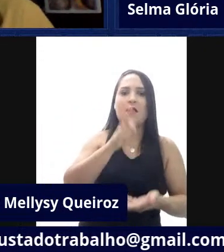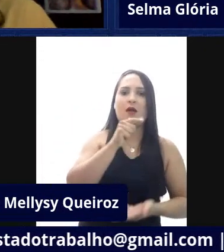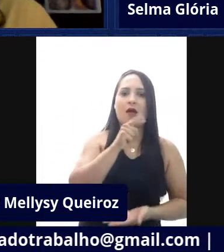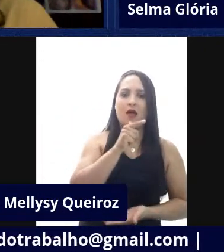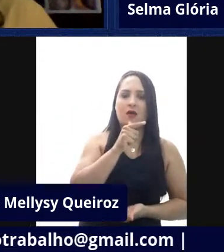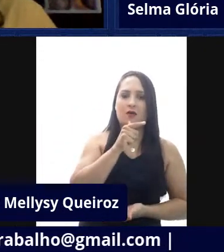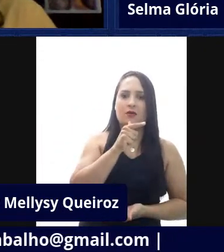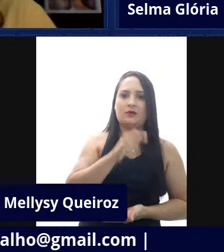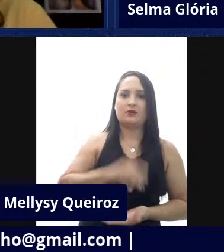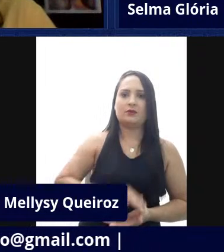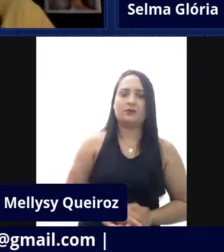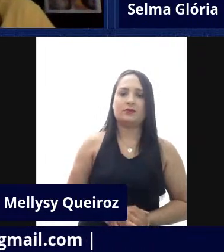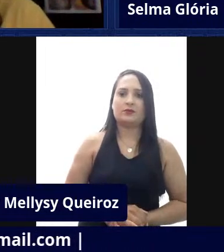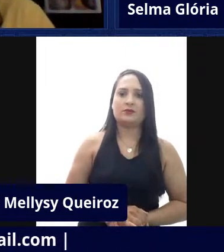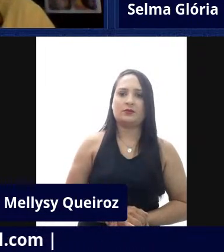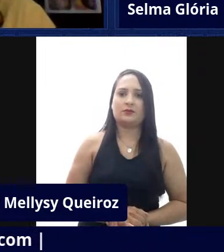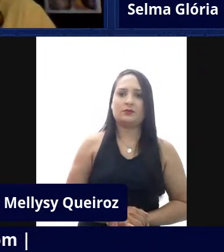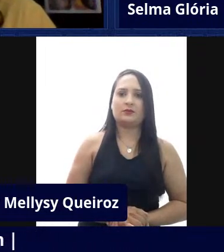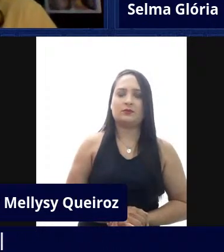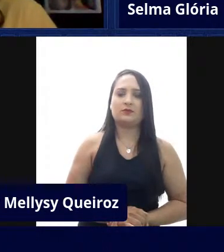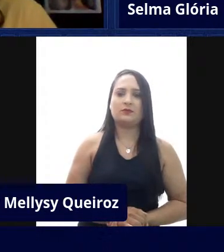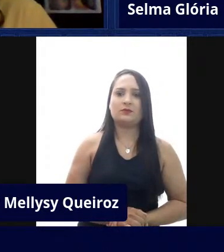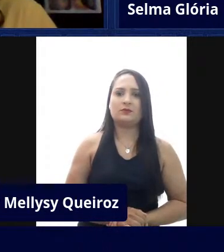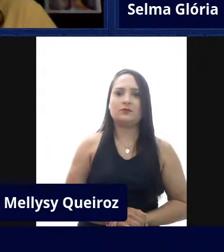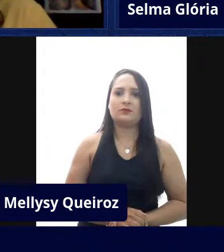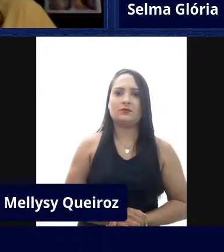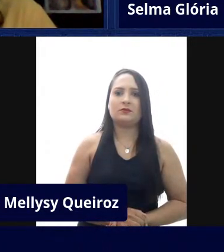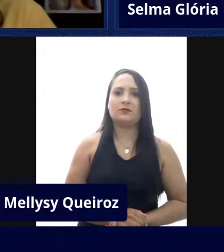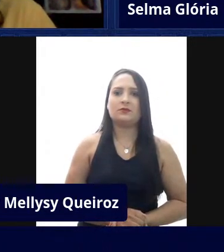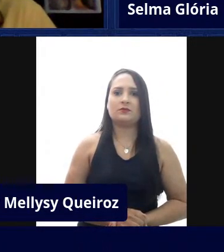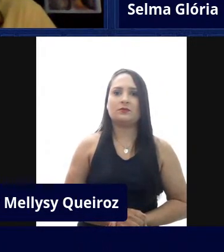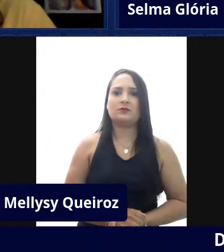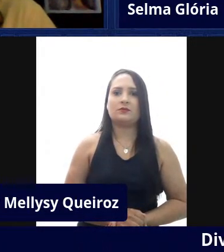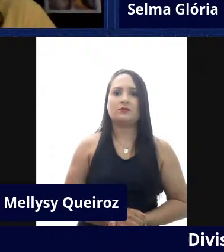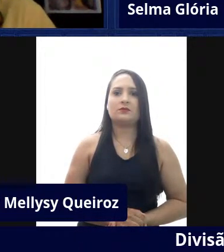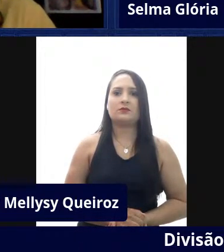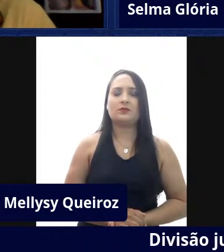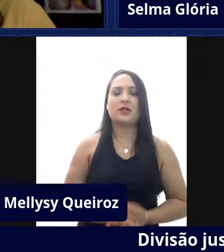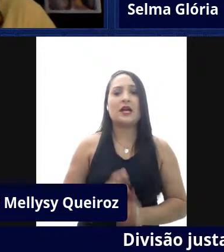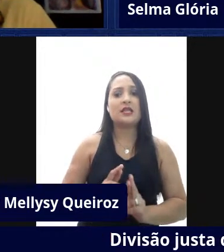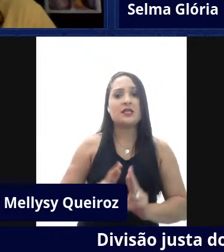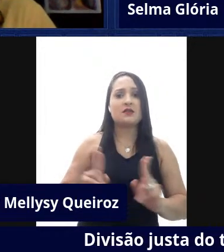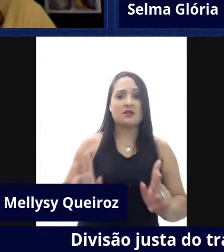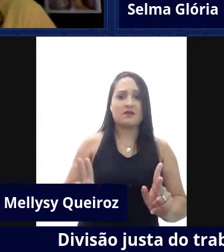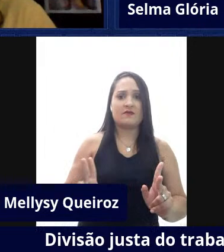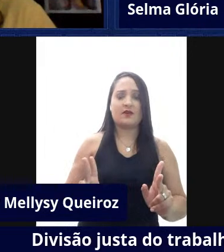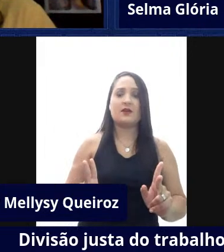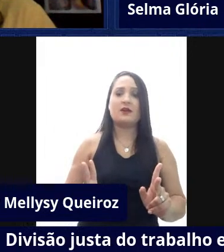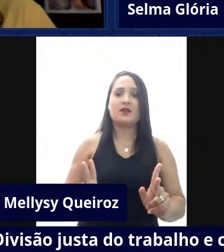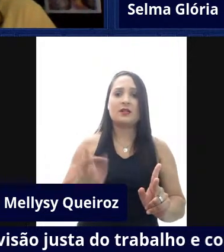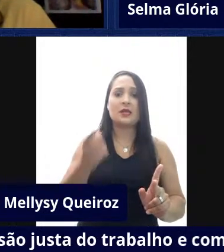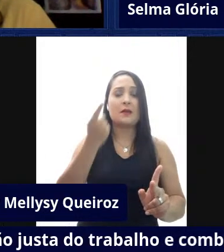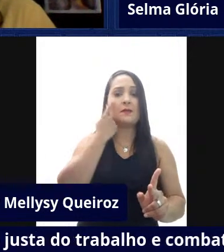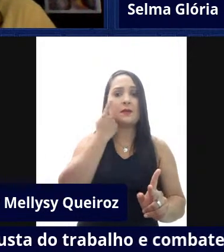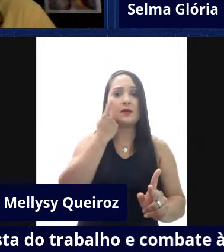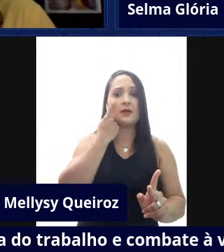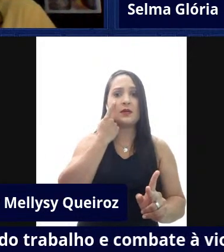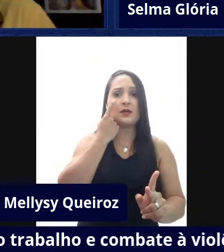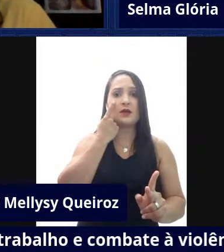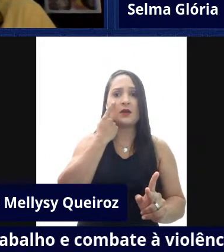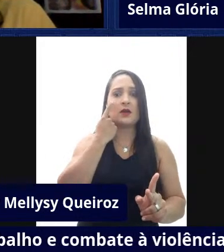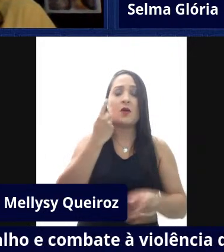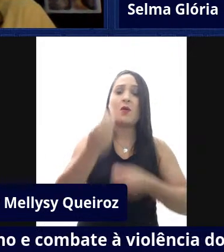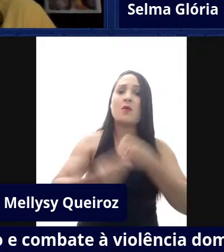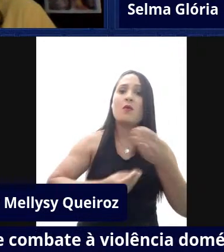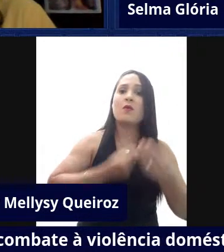Isso num percentual muito pequeno. Então, a diferença ela tá também em como é que esse processo ele